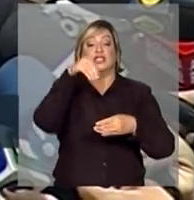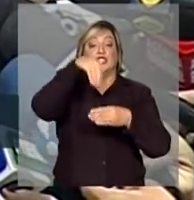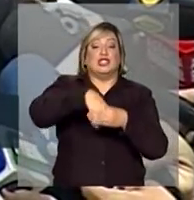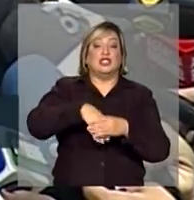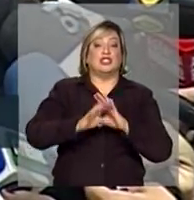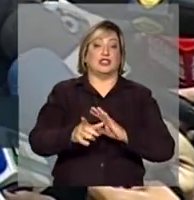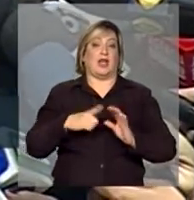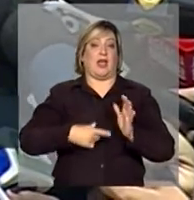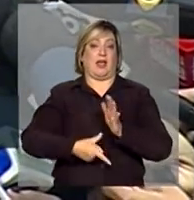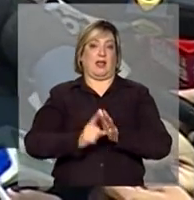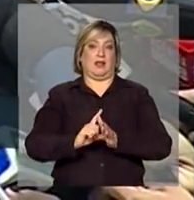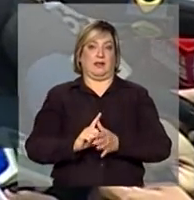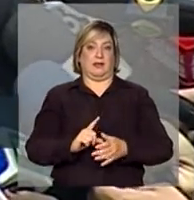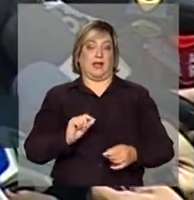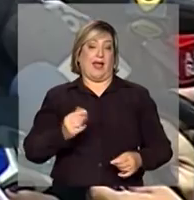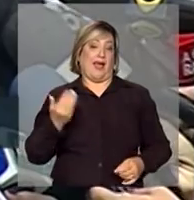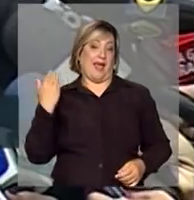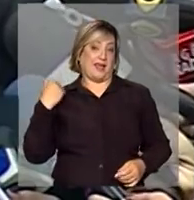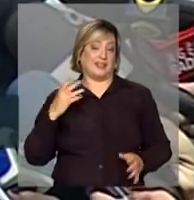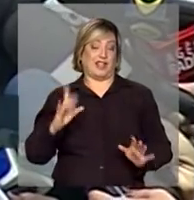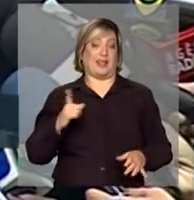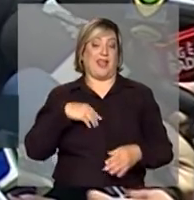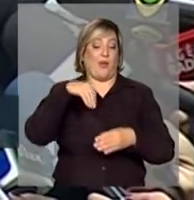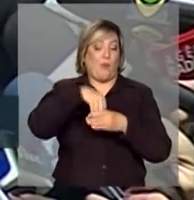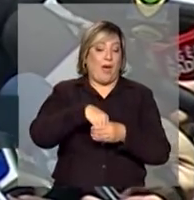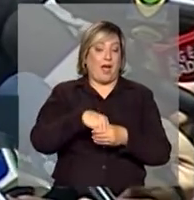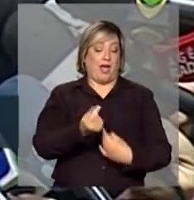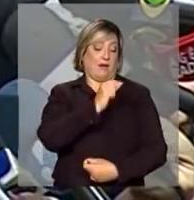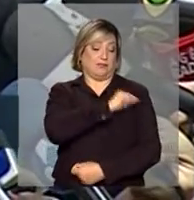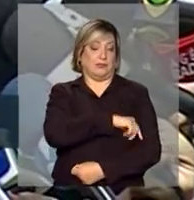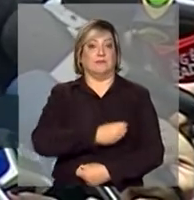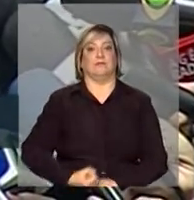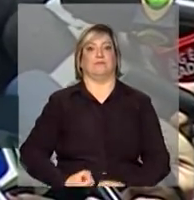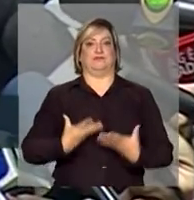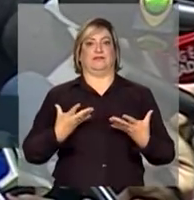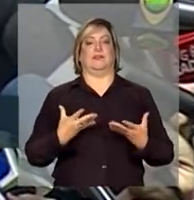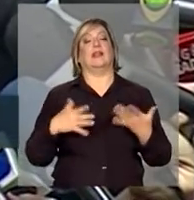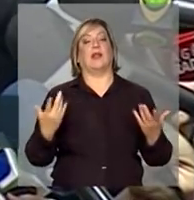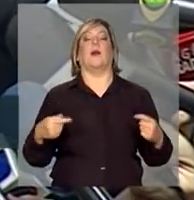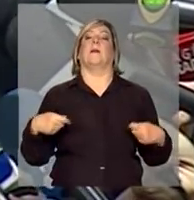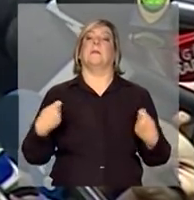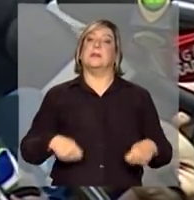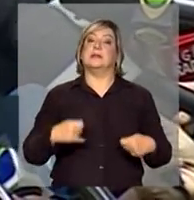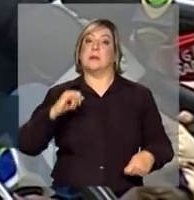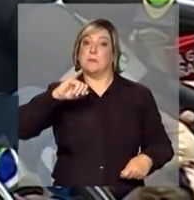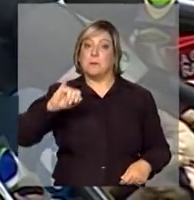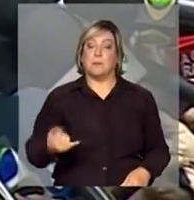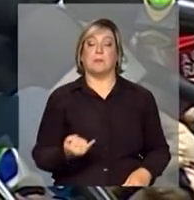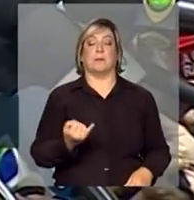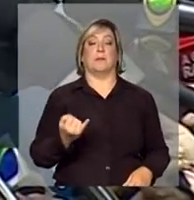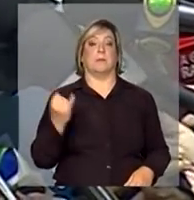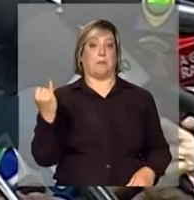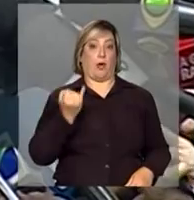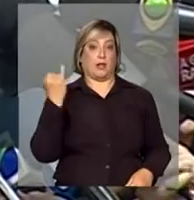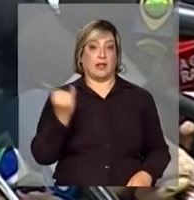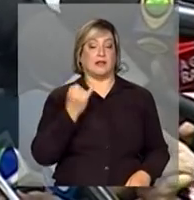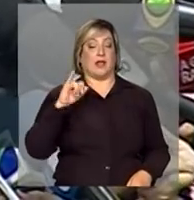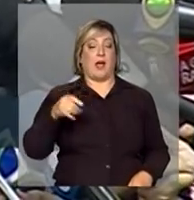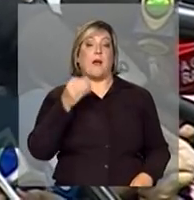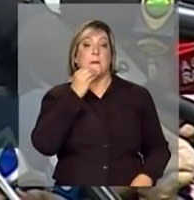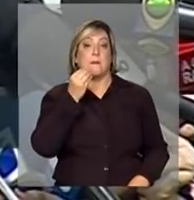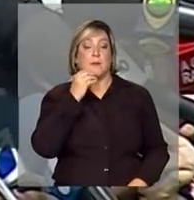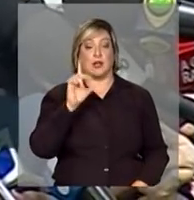no momento onde ela já se contaminou pelo vírus. Por isso que é muito importante aproveitar a campanha de vacinação do dia 15